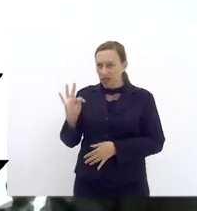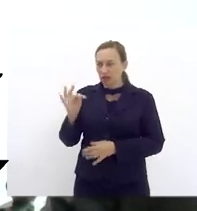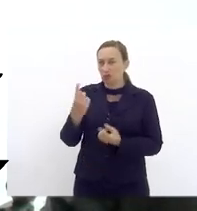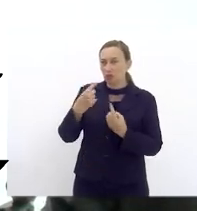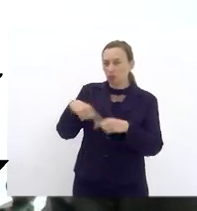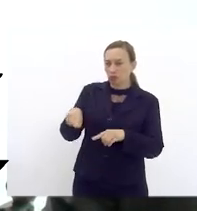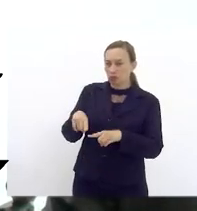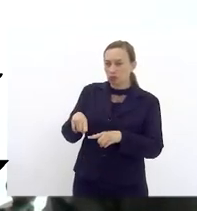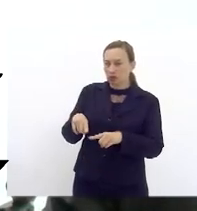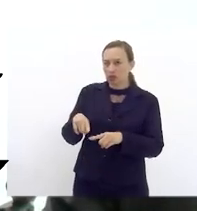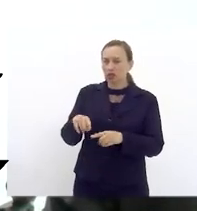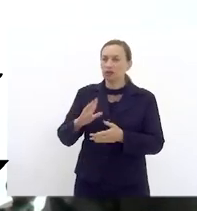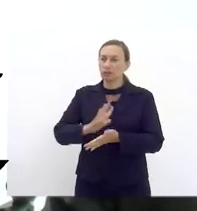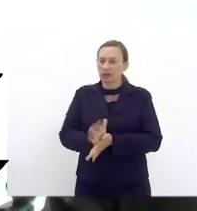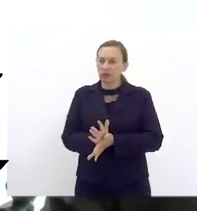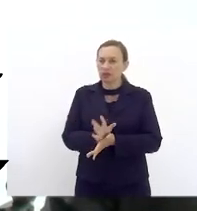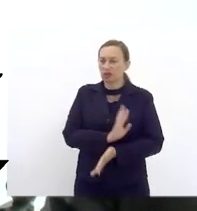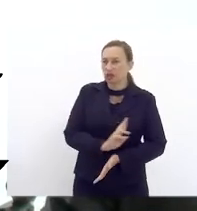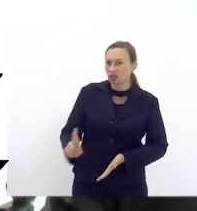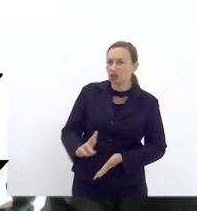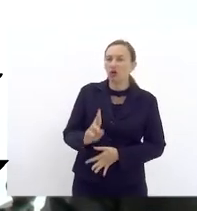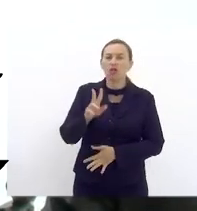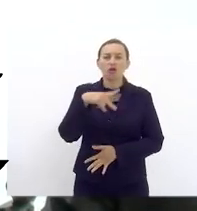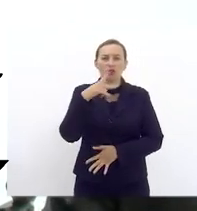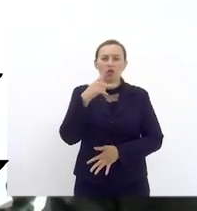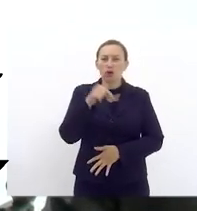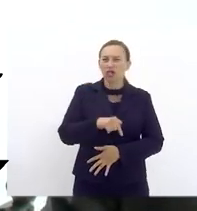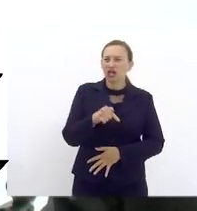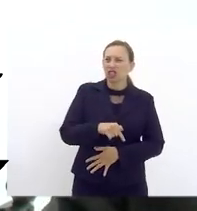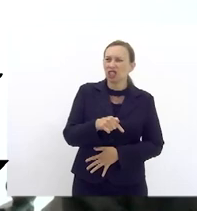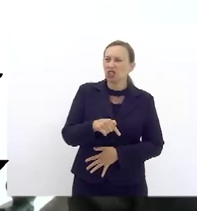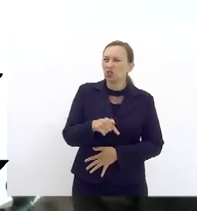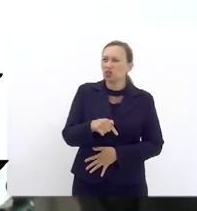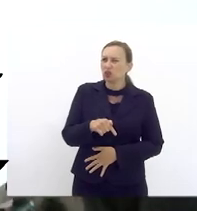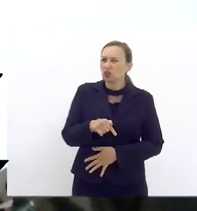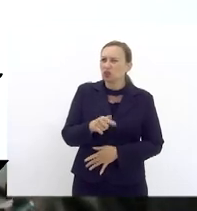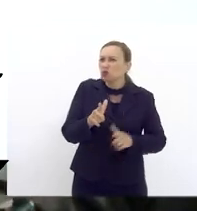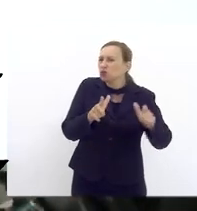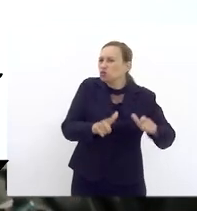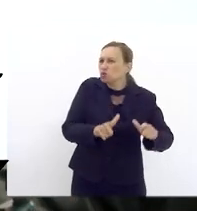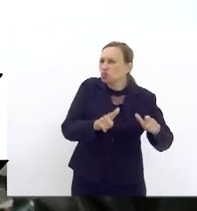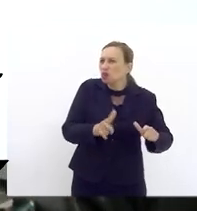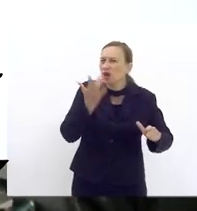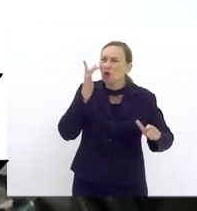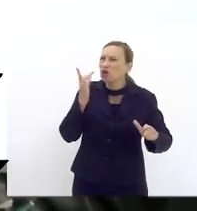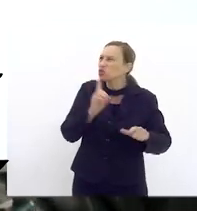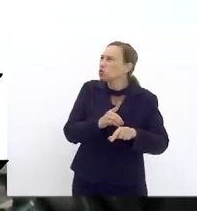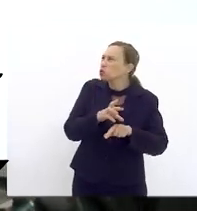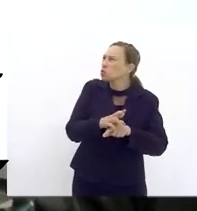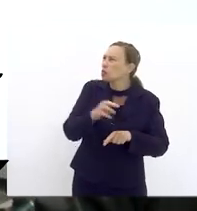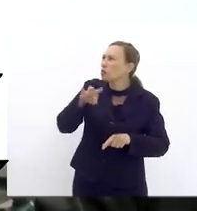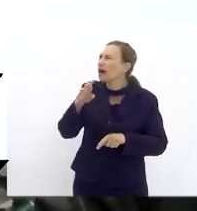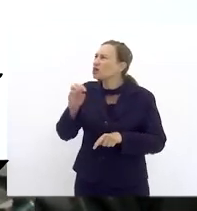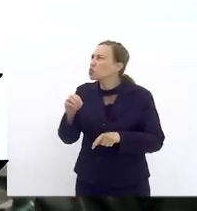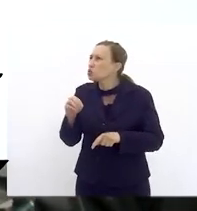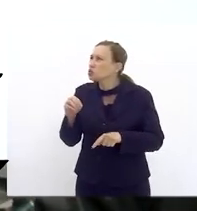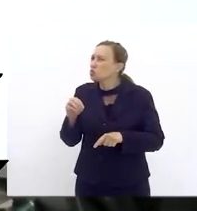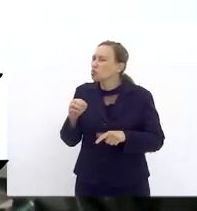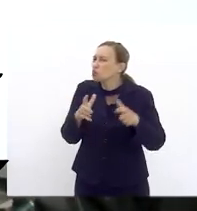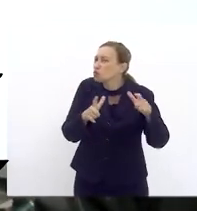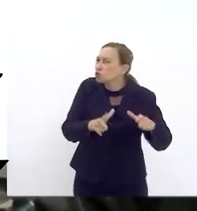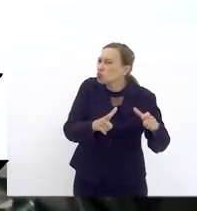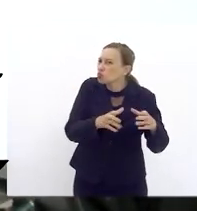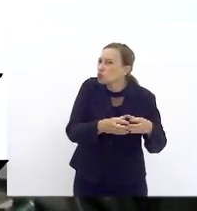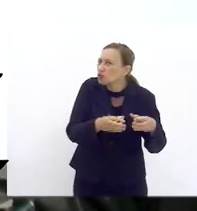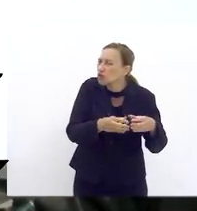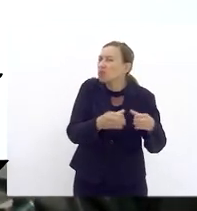né alguém que falou de uma uma um espaço Acho que foi o doutor Márcio que falou de um espaço